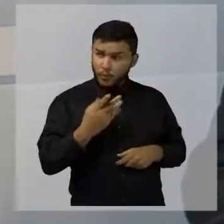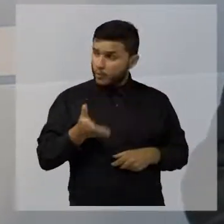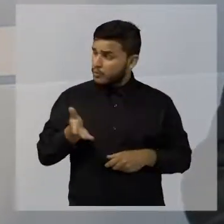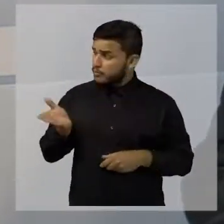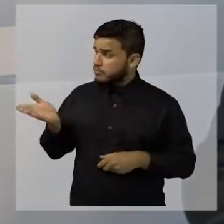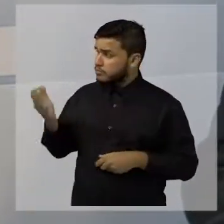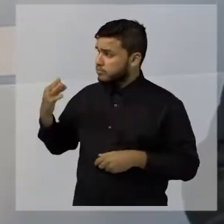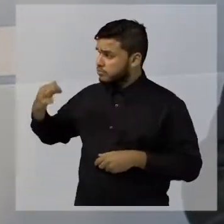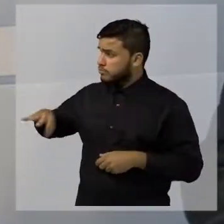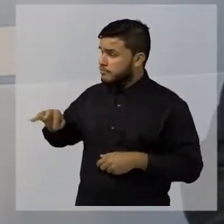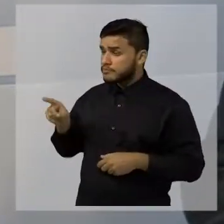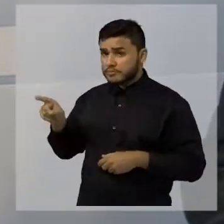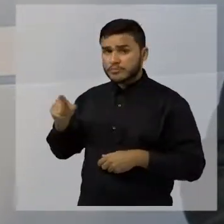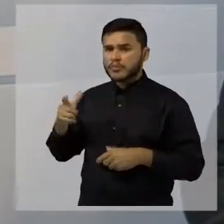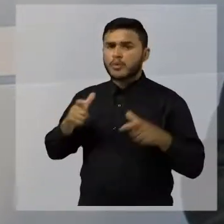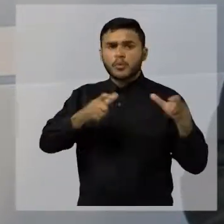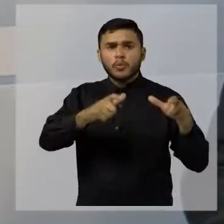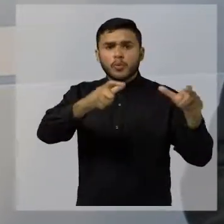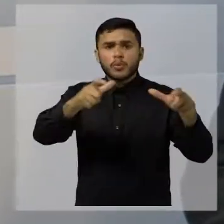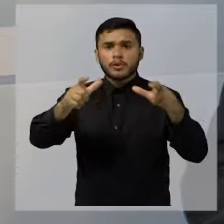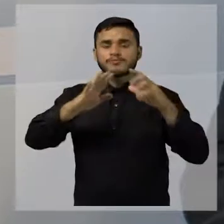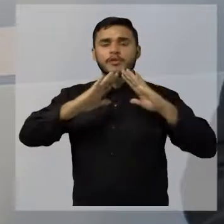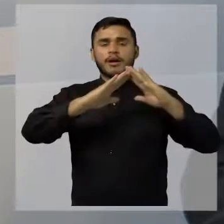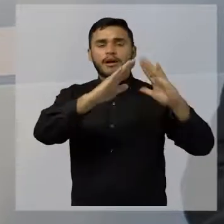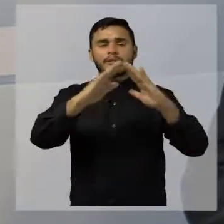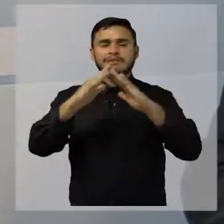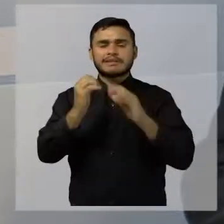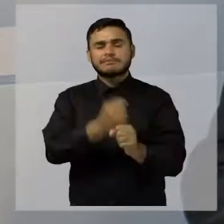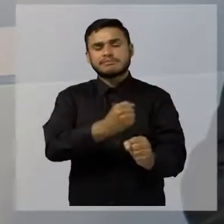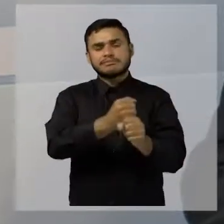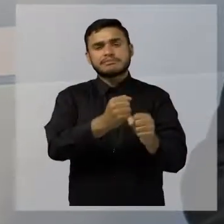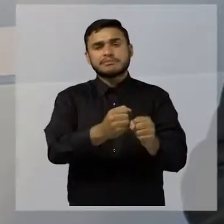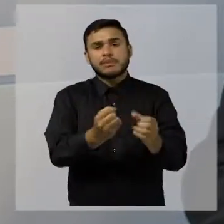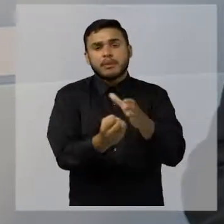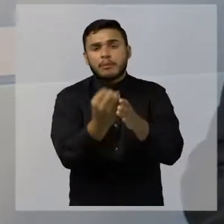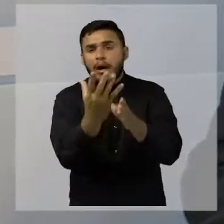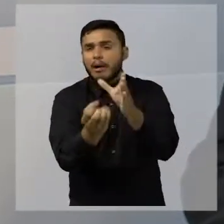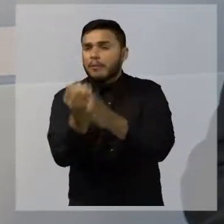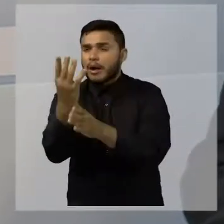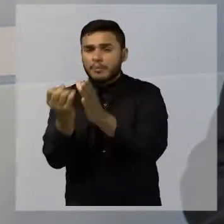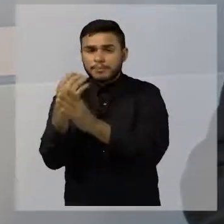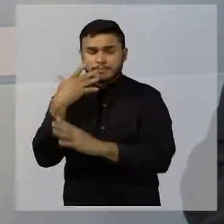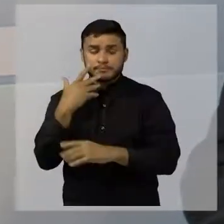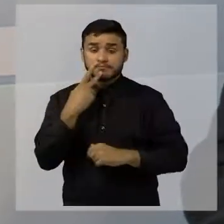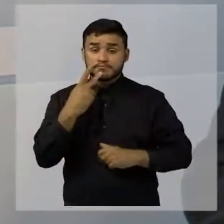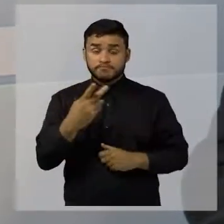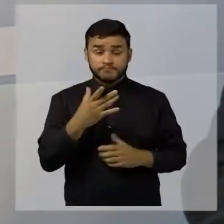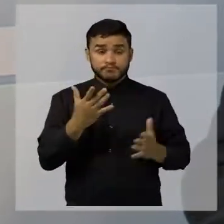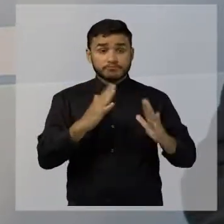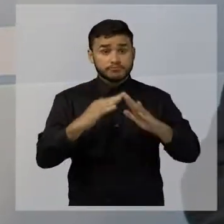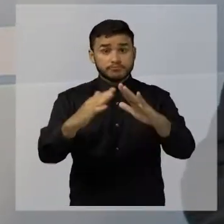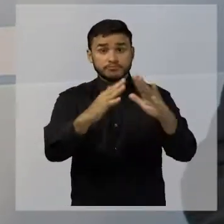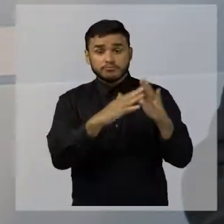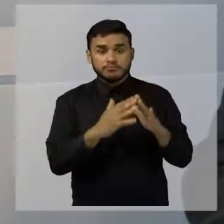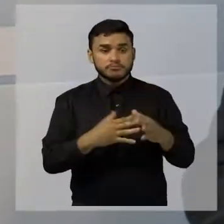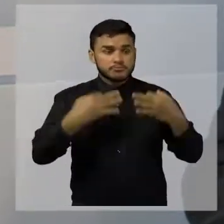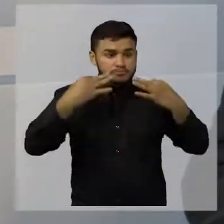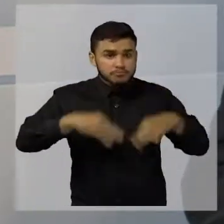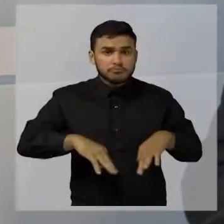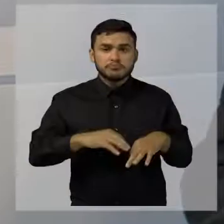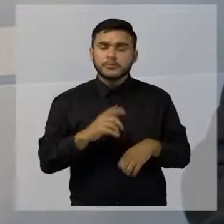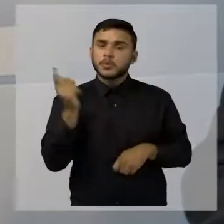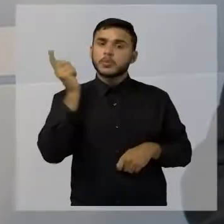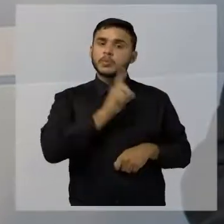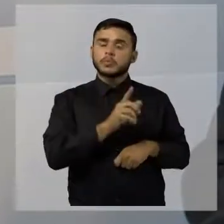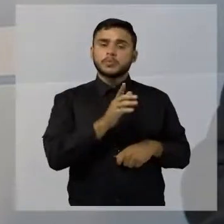uma ocupação lá, e graças à igreja, graças ao trabalho da Paróquia Nossa Senhora de Nazaré, essas pessoas passaram a ter também a condição de ter